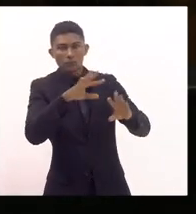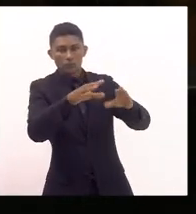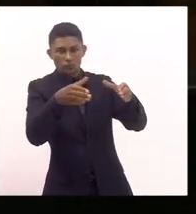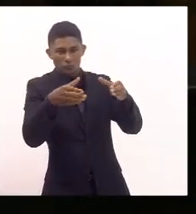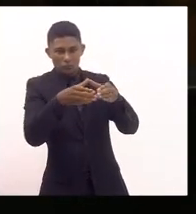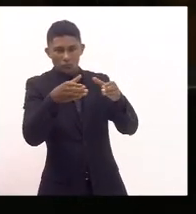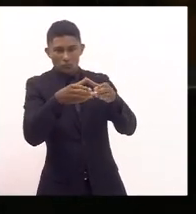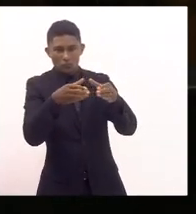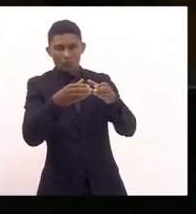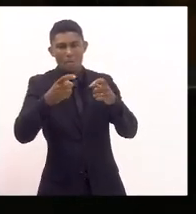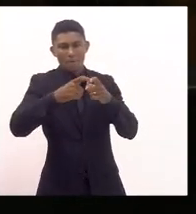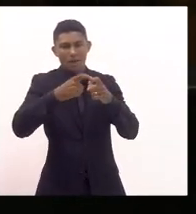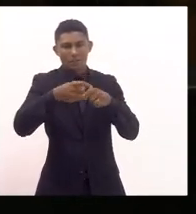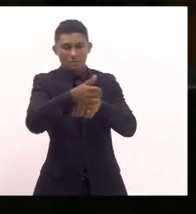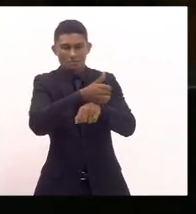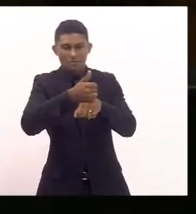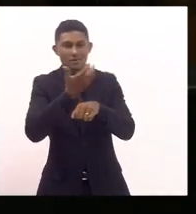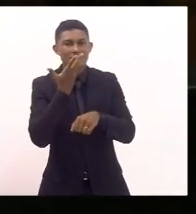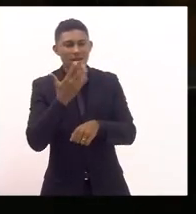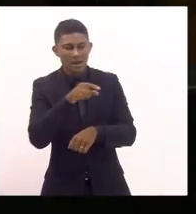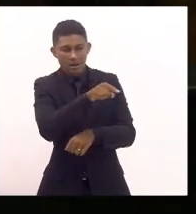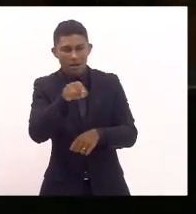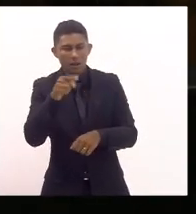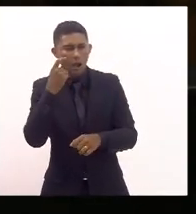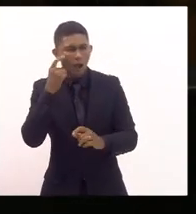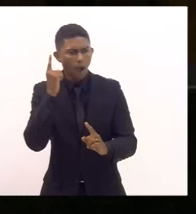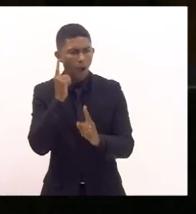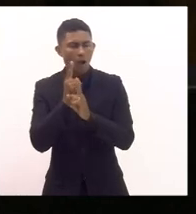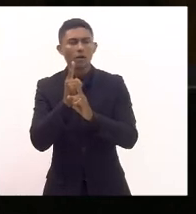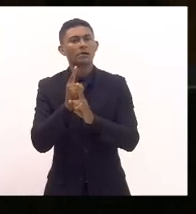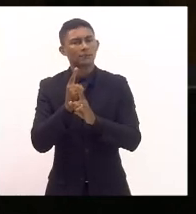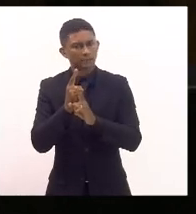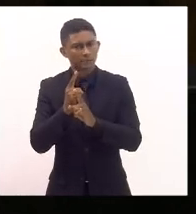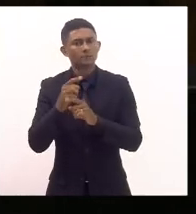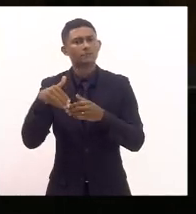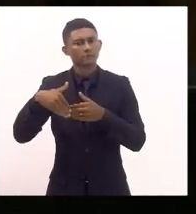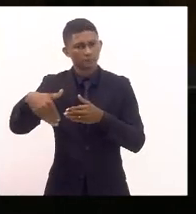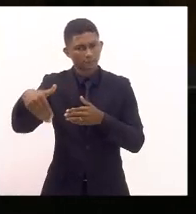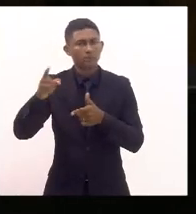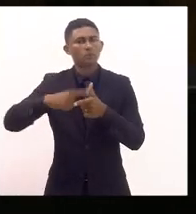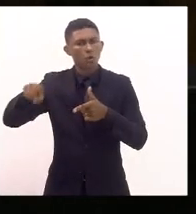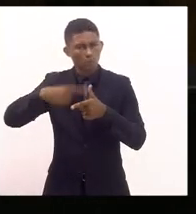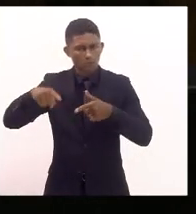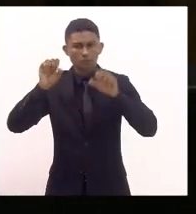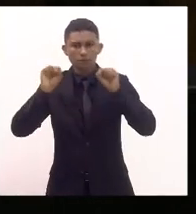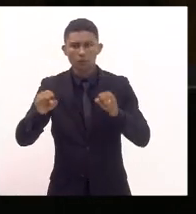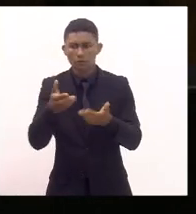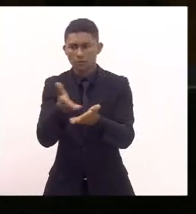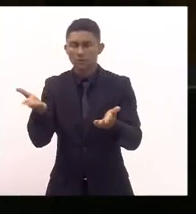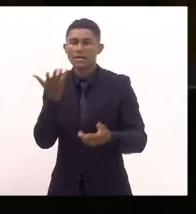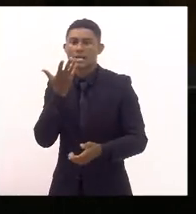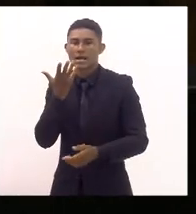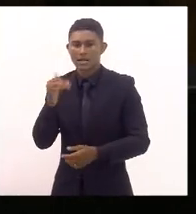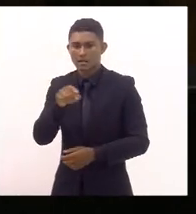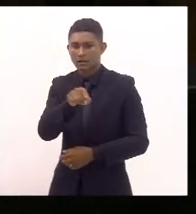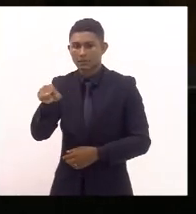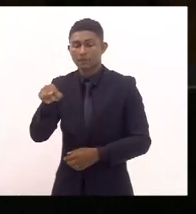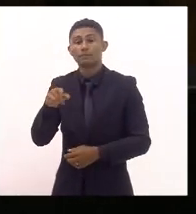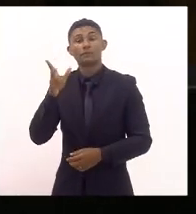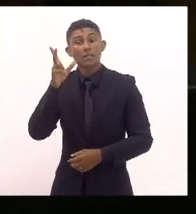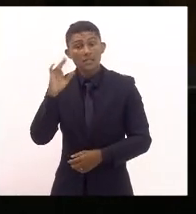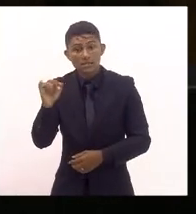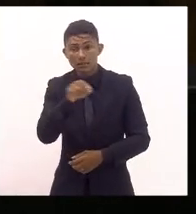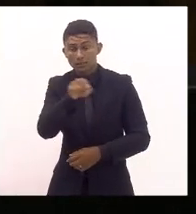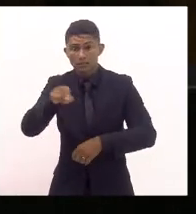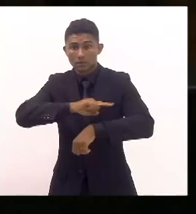Pediatria apresenta os possíveis problemas aos Quais as crianças podem estar sujeitas ao